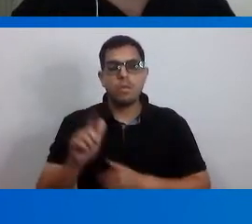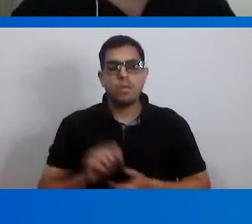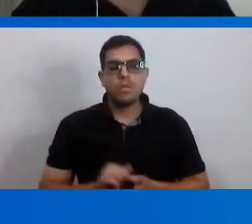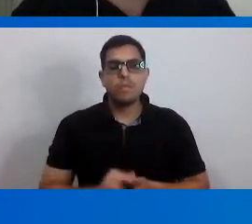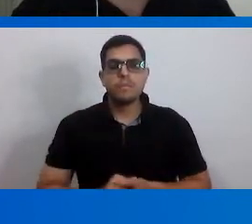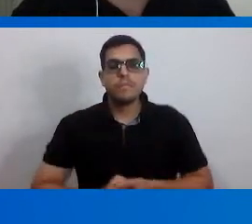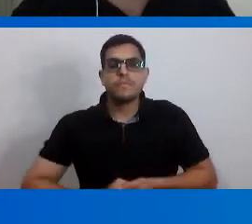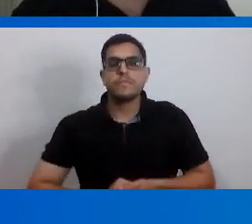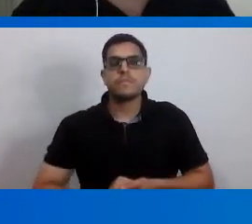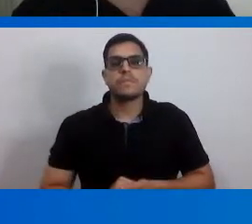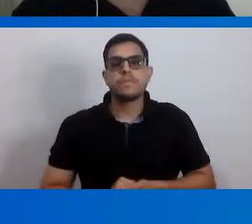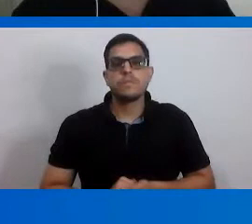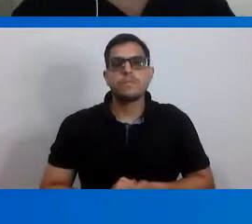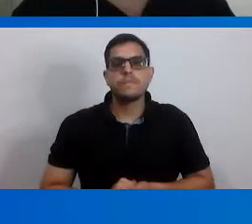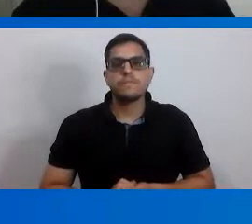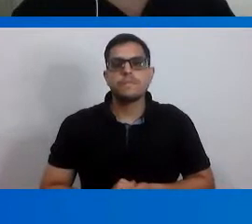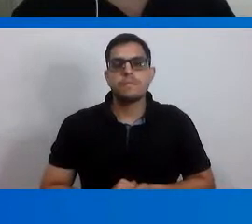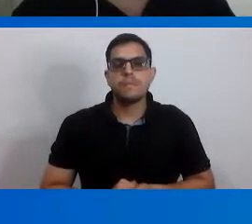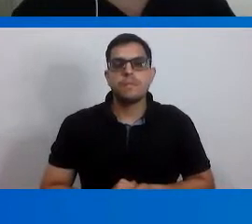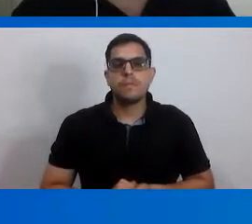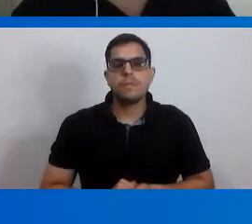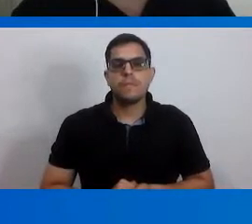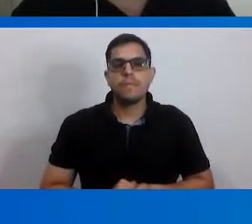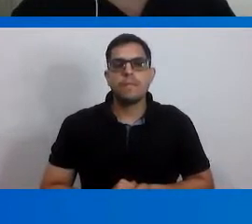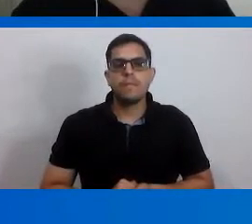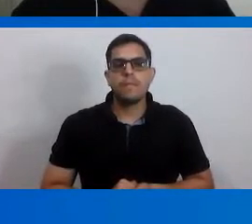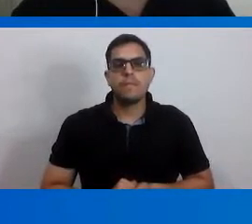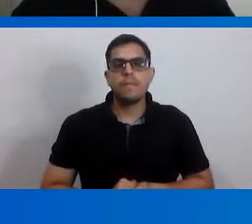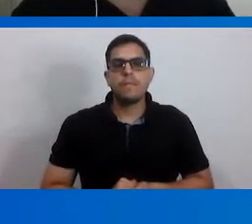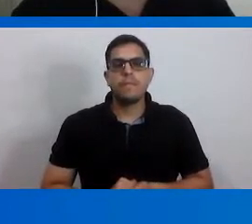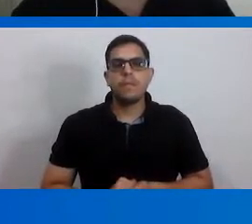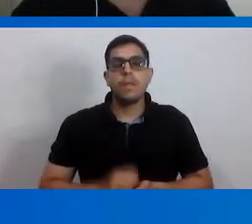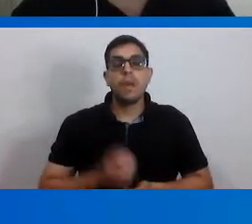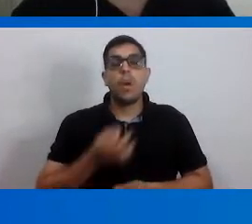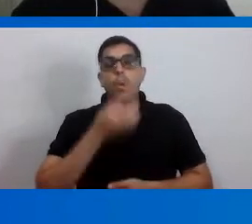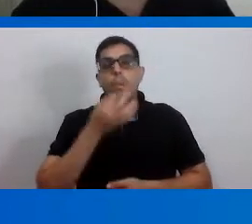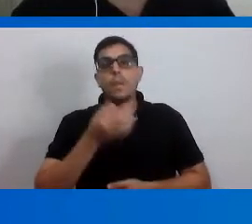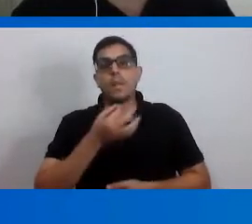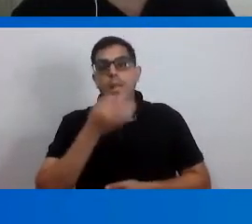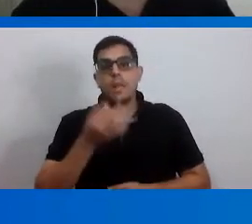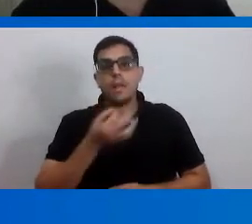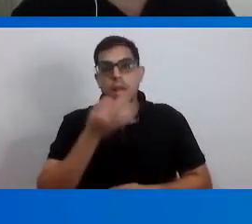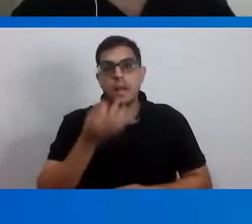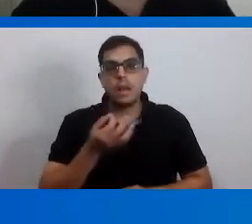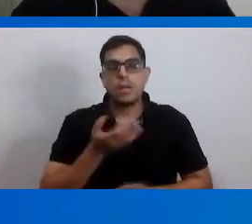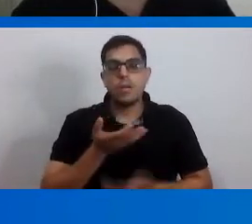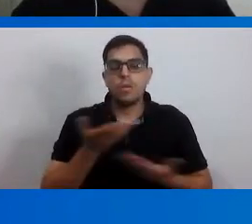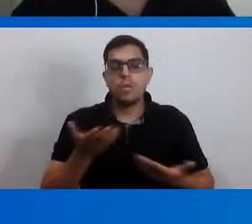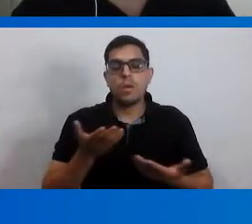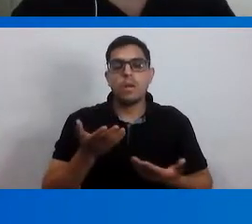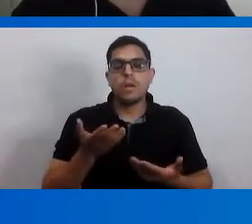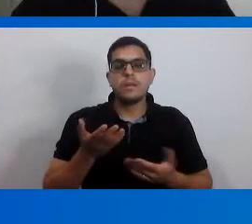na opinião de vocês é a dele nesse fundamental anos finais funcionaria